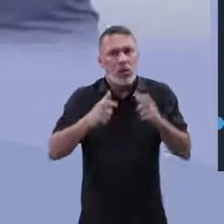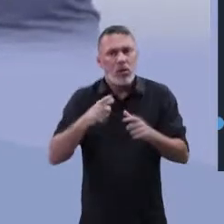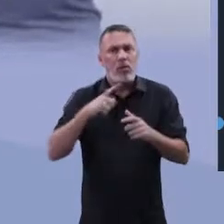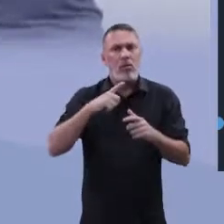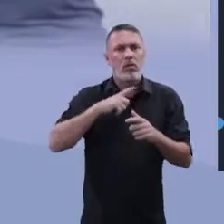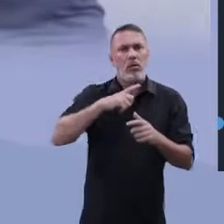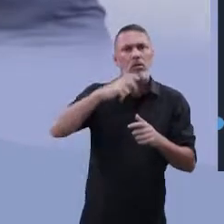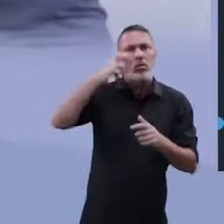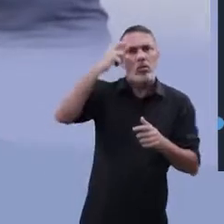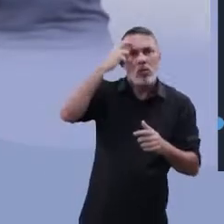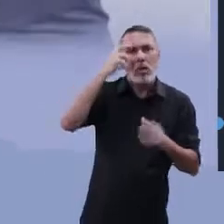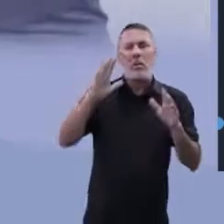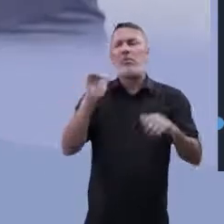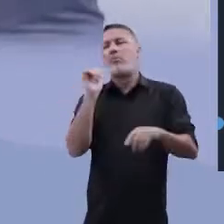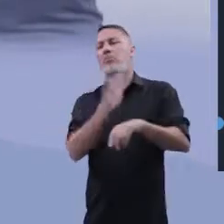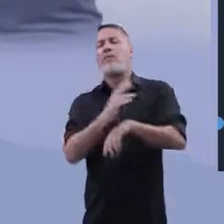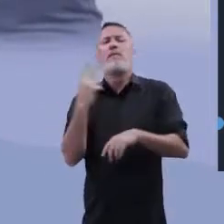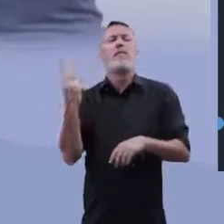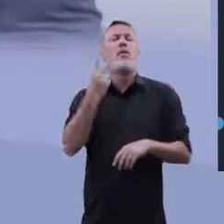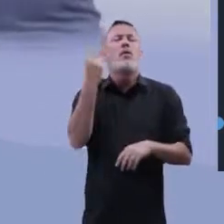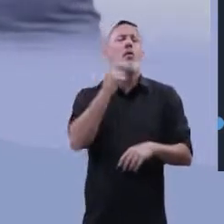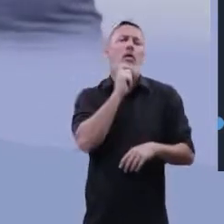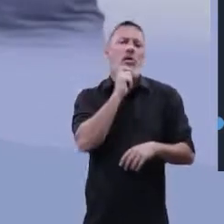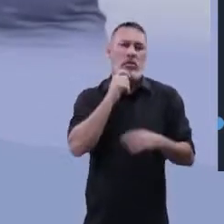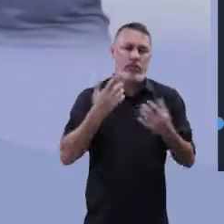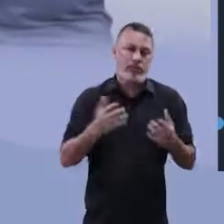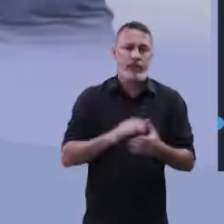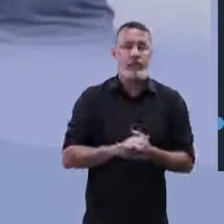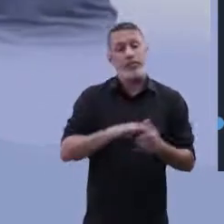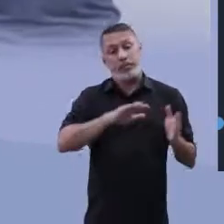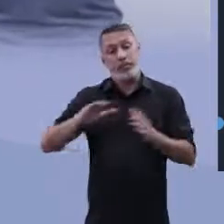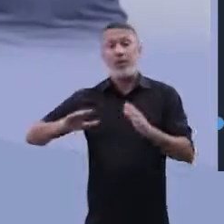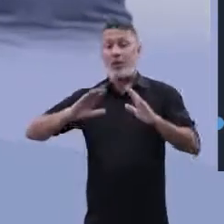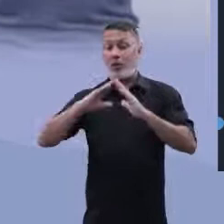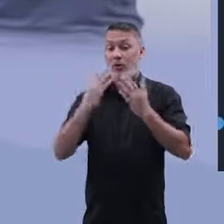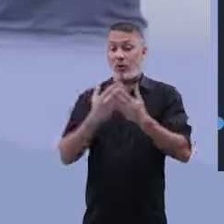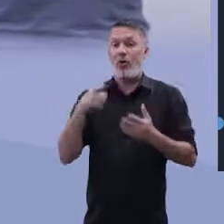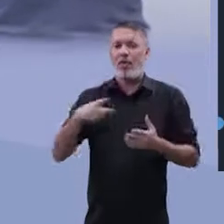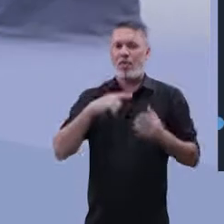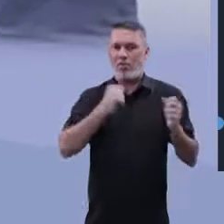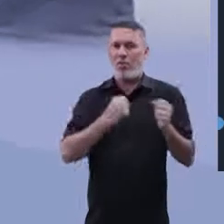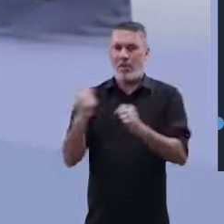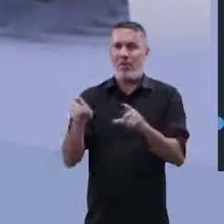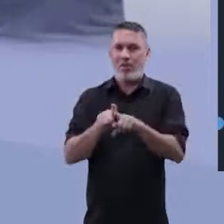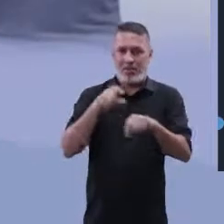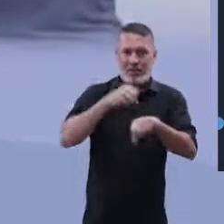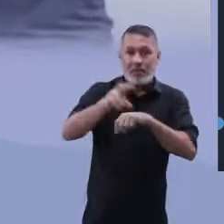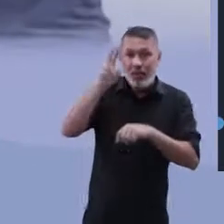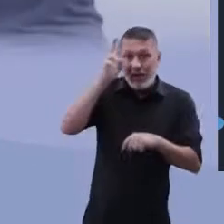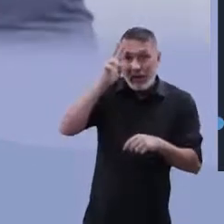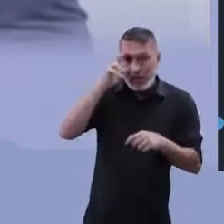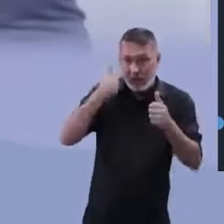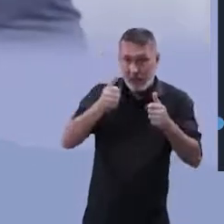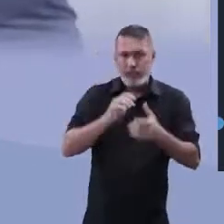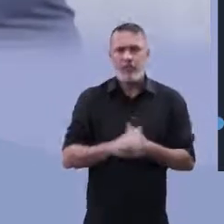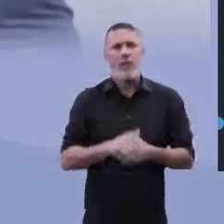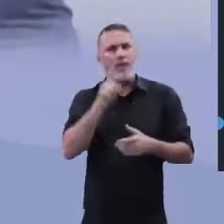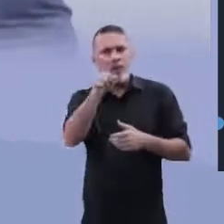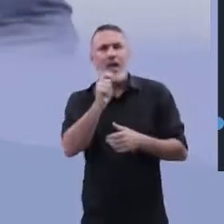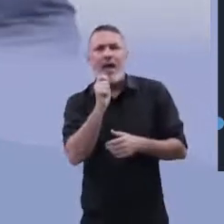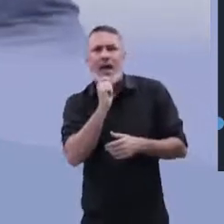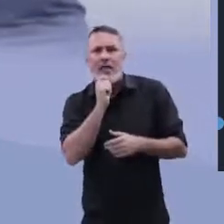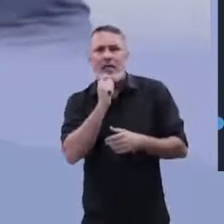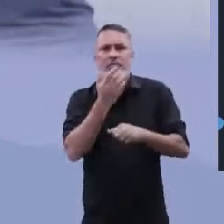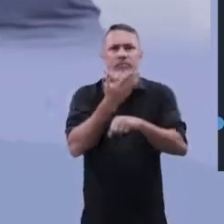um aparato cultural, mas não é valorizado. E falamos como que a escola ela tem poder para isso. Meu aluno, se você não fez